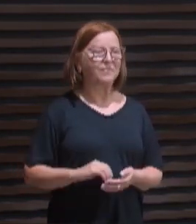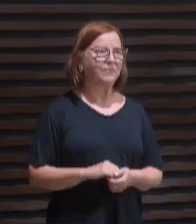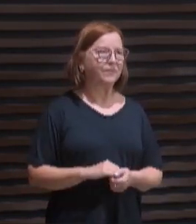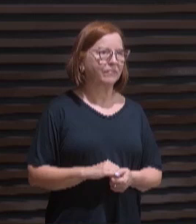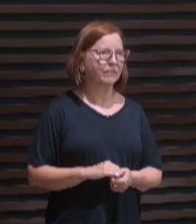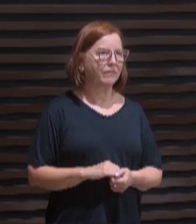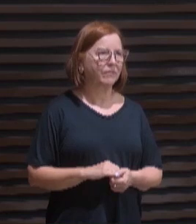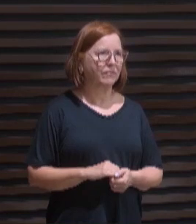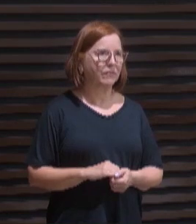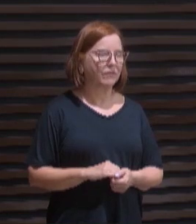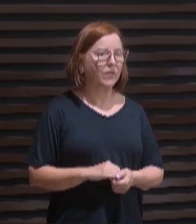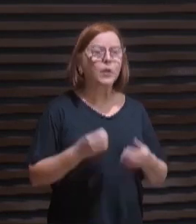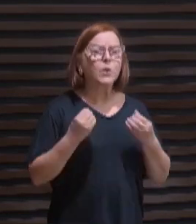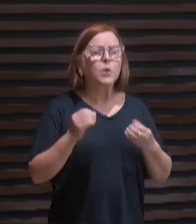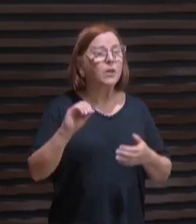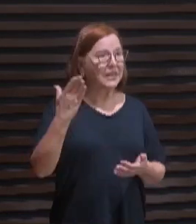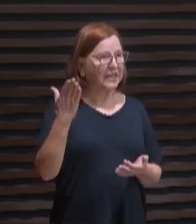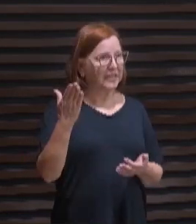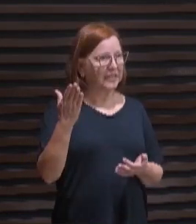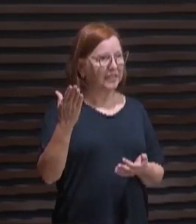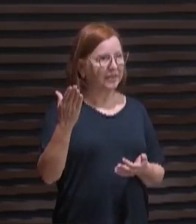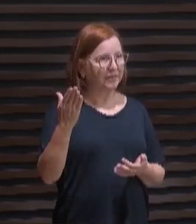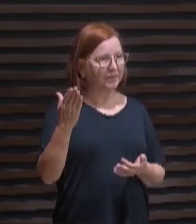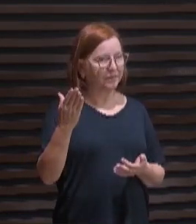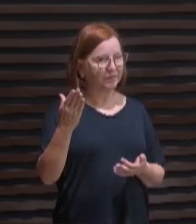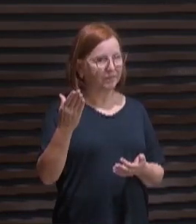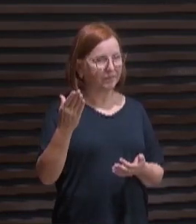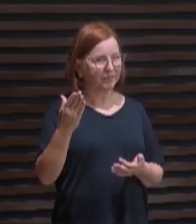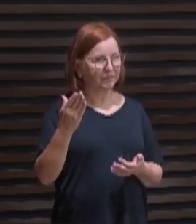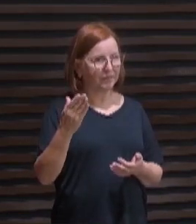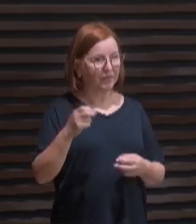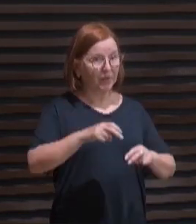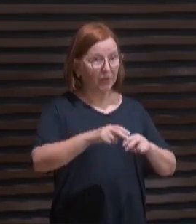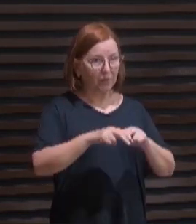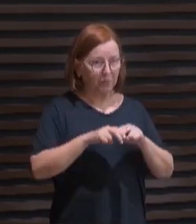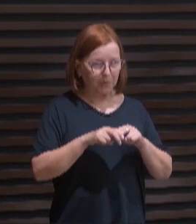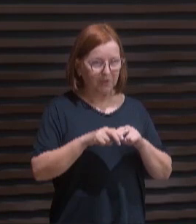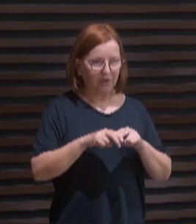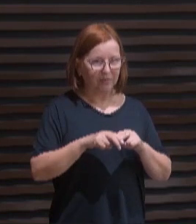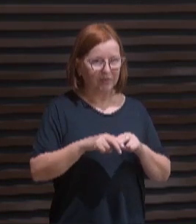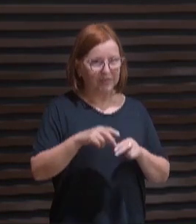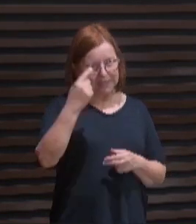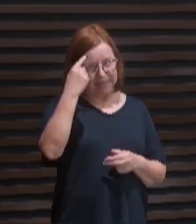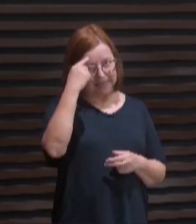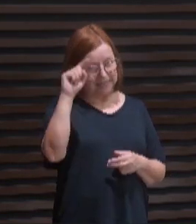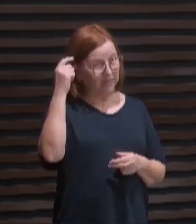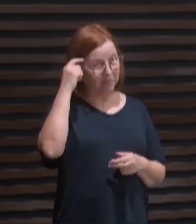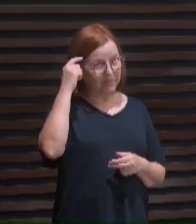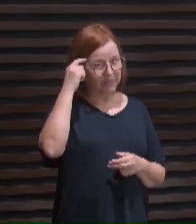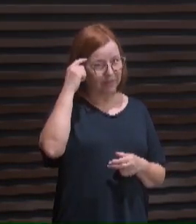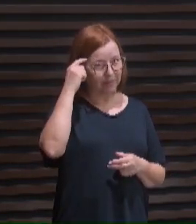Como é que isso acontece? É esta possessão das ideias, do pensamento. os pensamentos